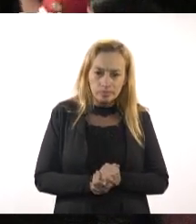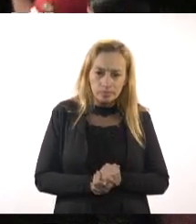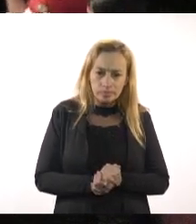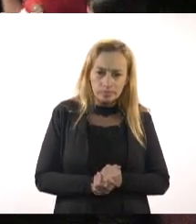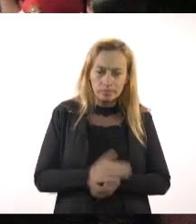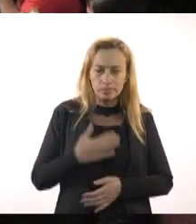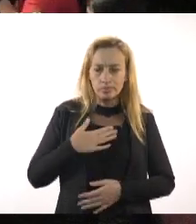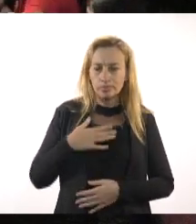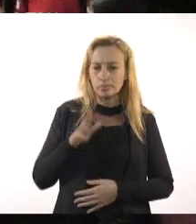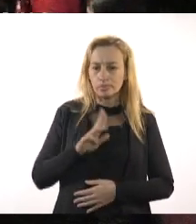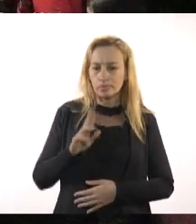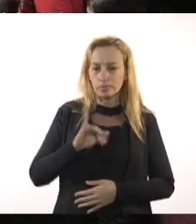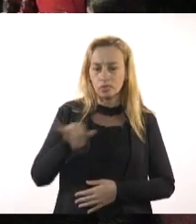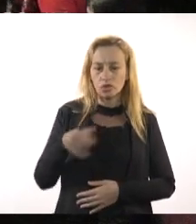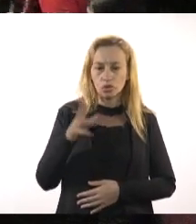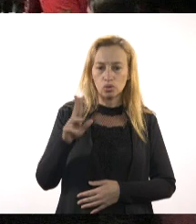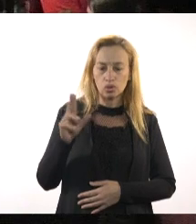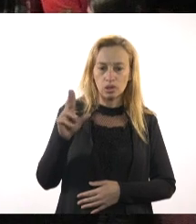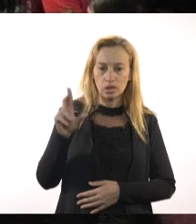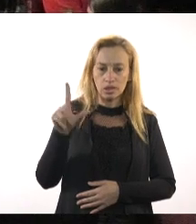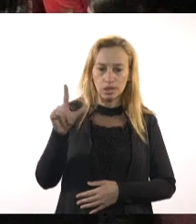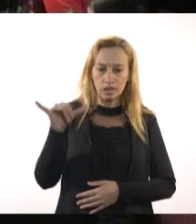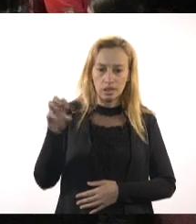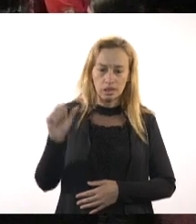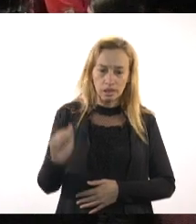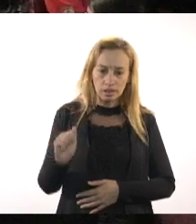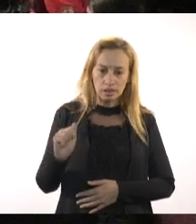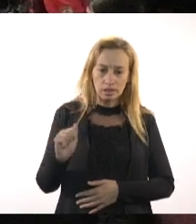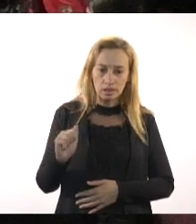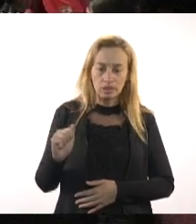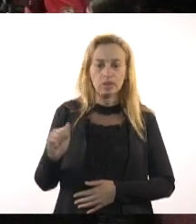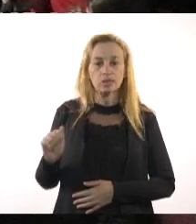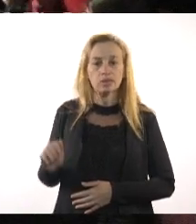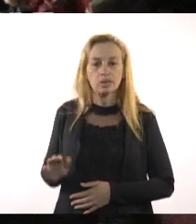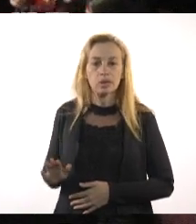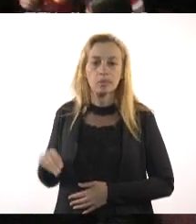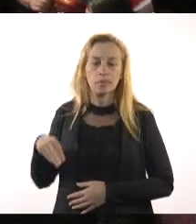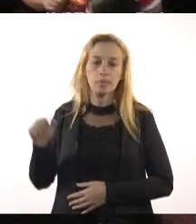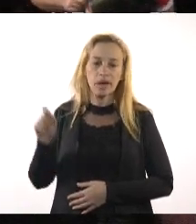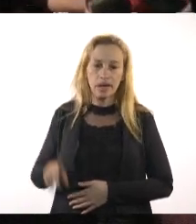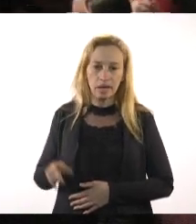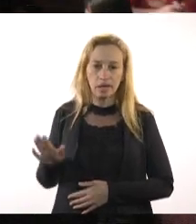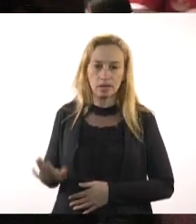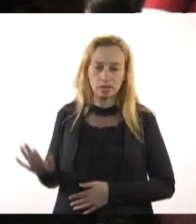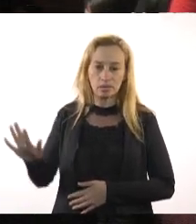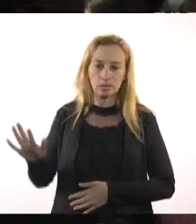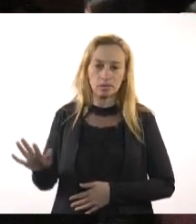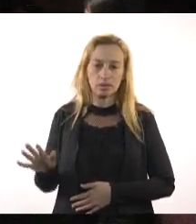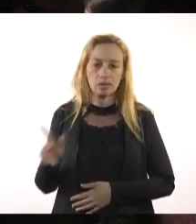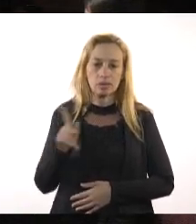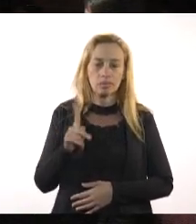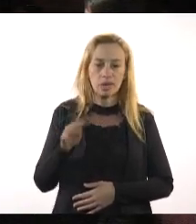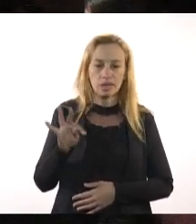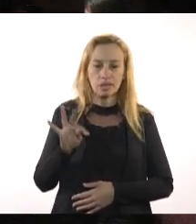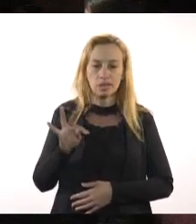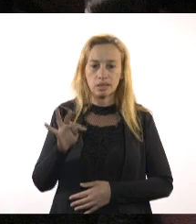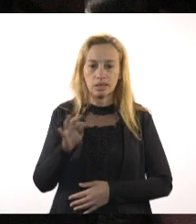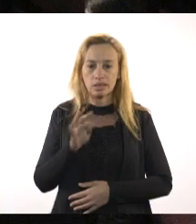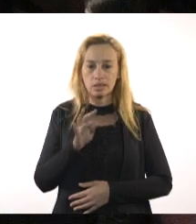me chamo Juliana, eu sou cria do Complexo da Maré. Eu conheci o